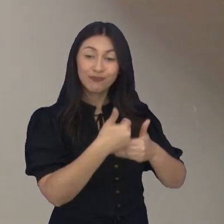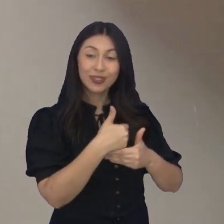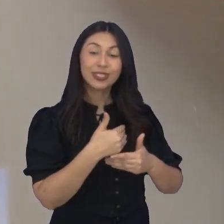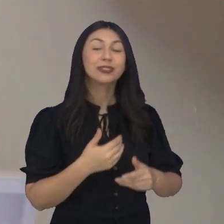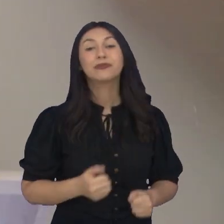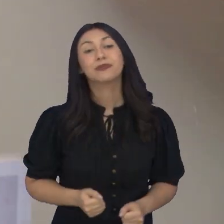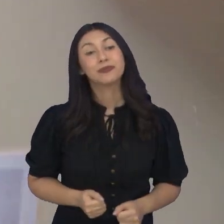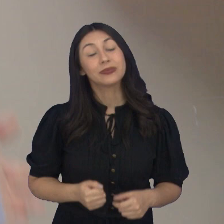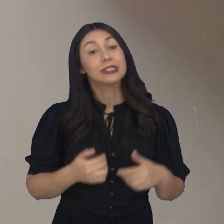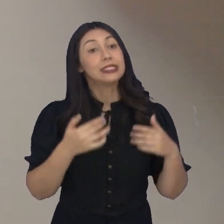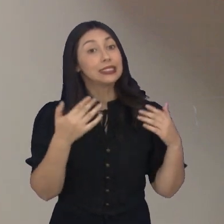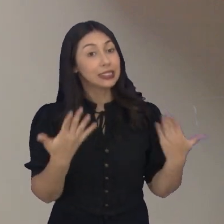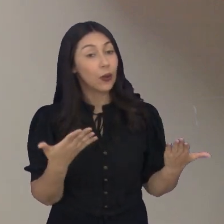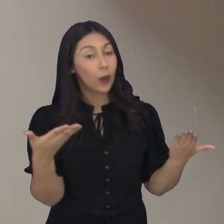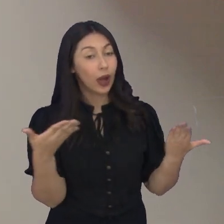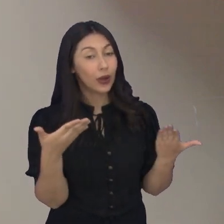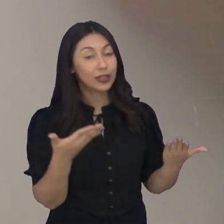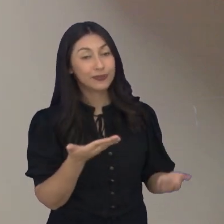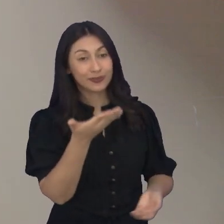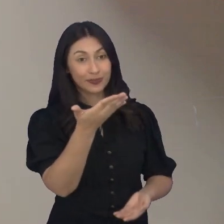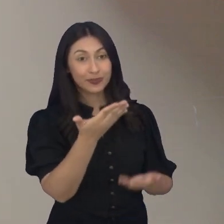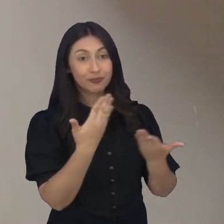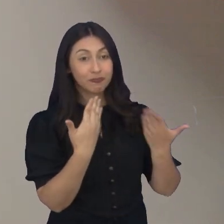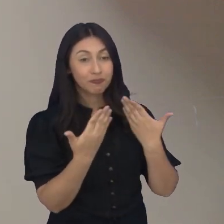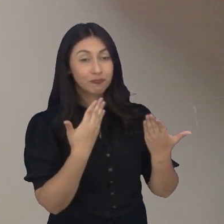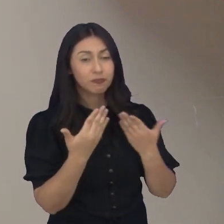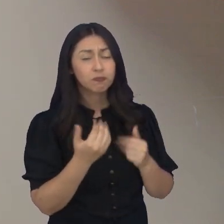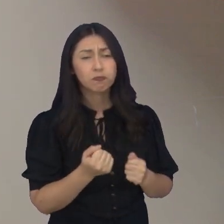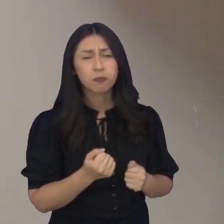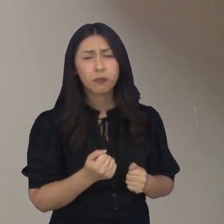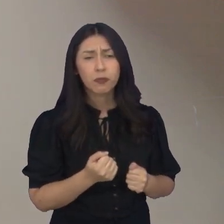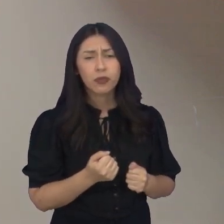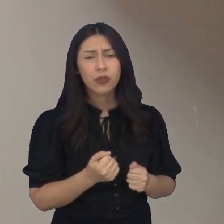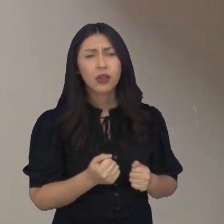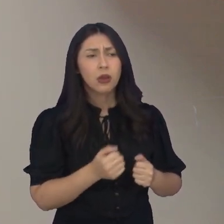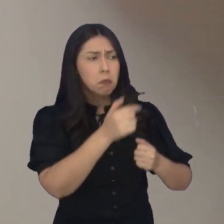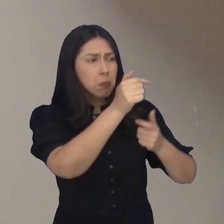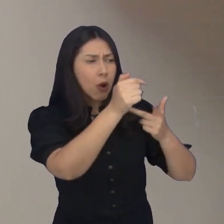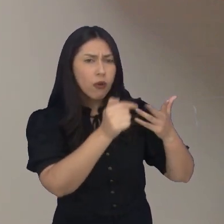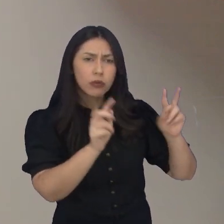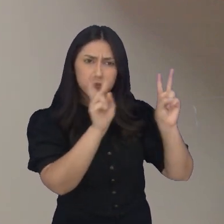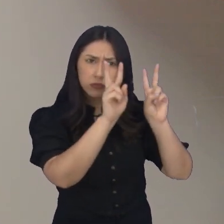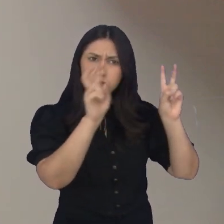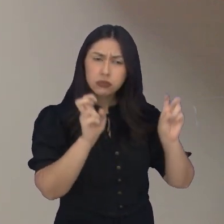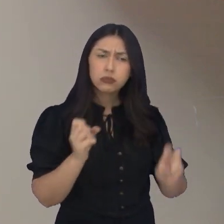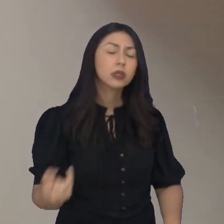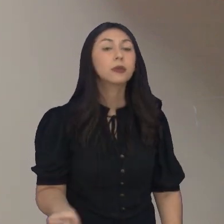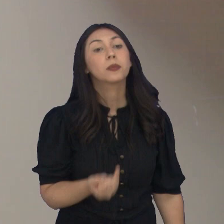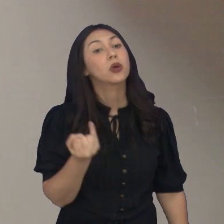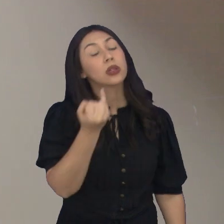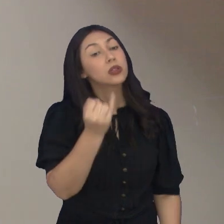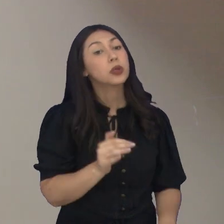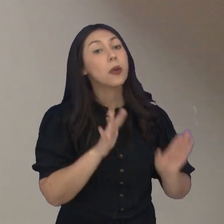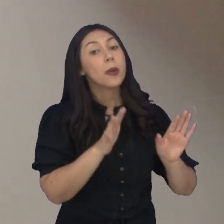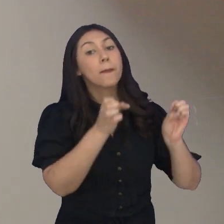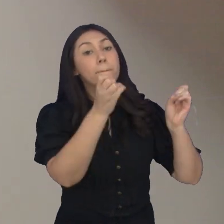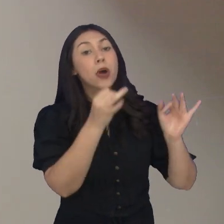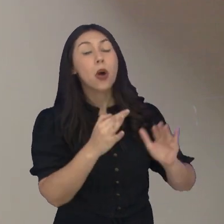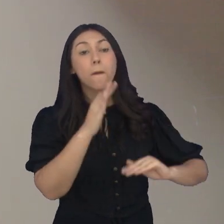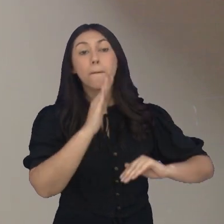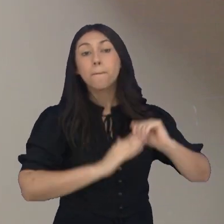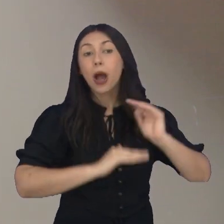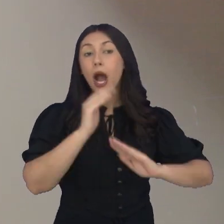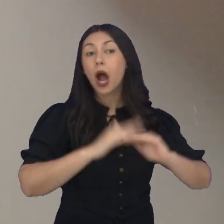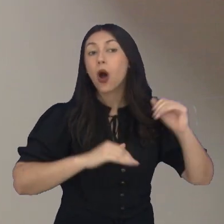Bom, Osmar, voltando aqui para o estúdio, o doutor falou uma coisa, vários assuntos ali são muito importantes, né? Mas ele falou, praticar